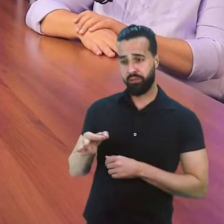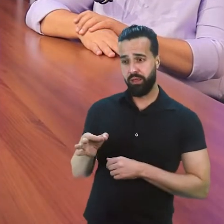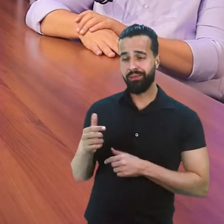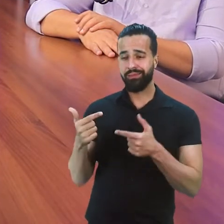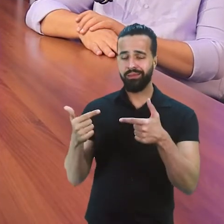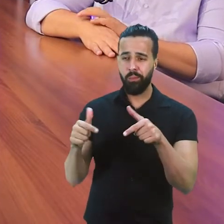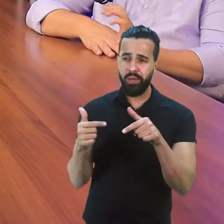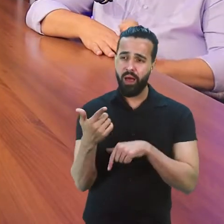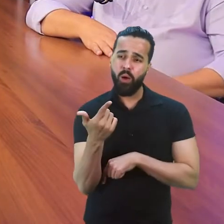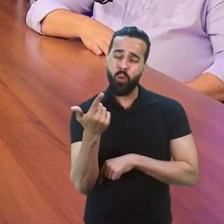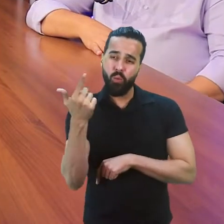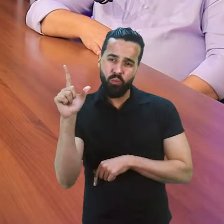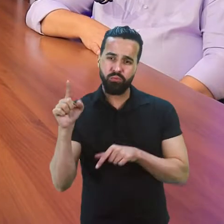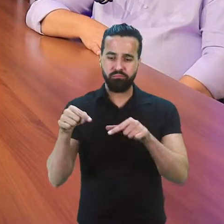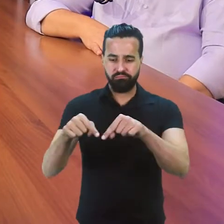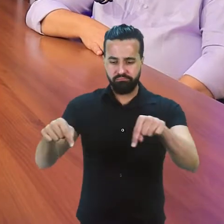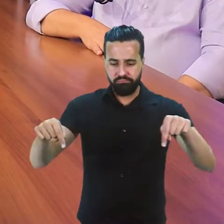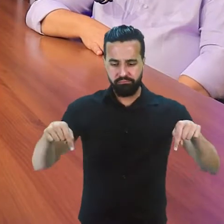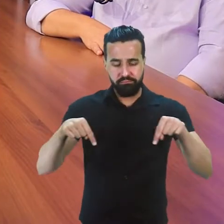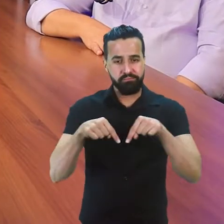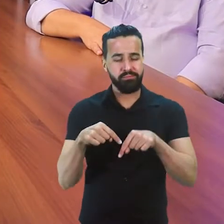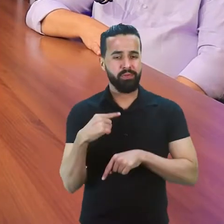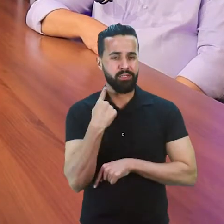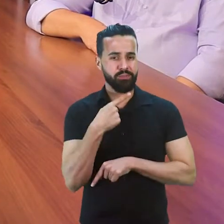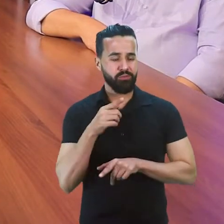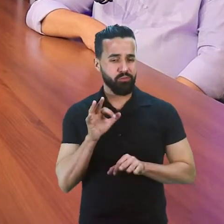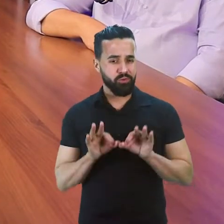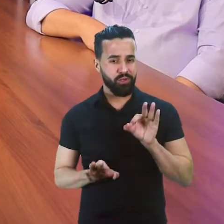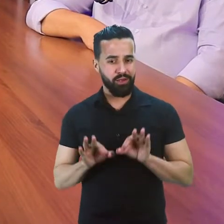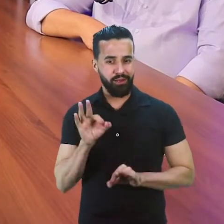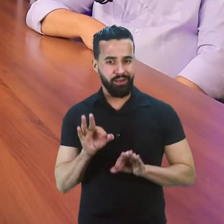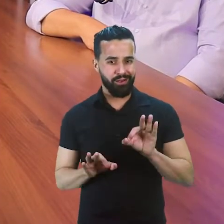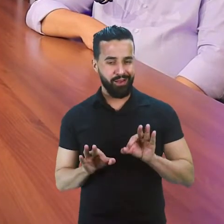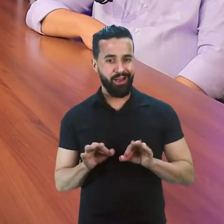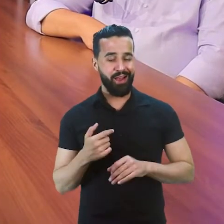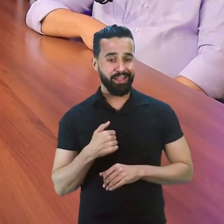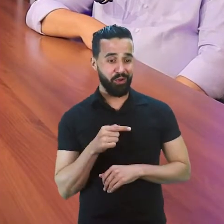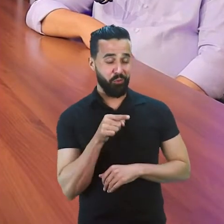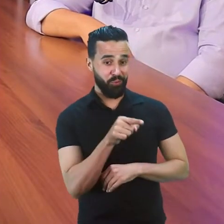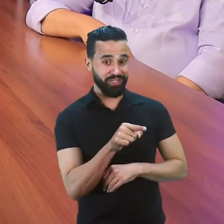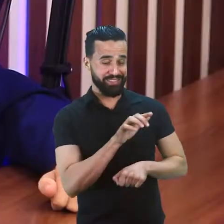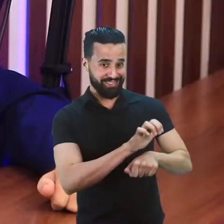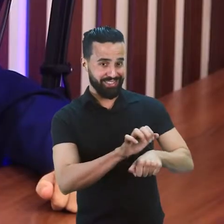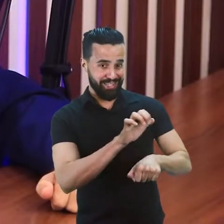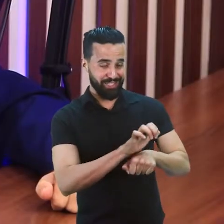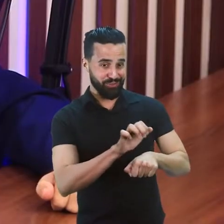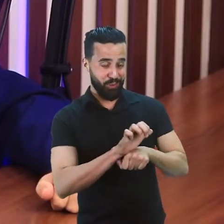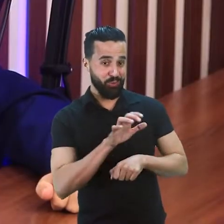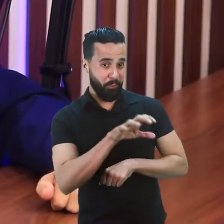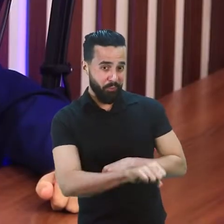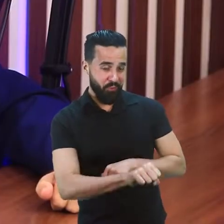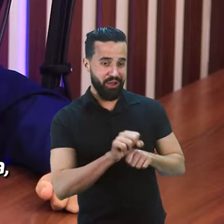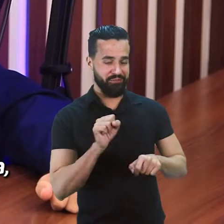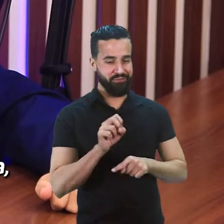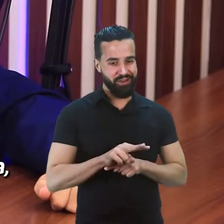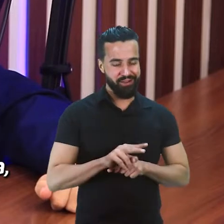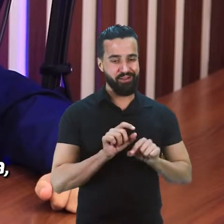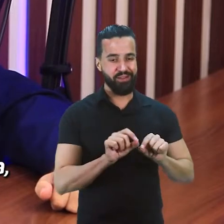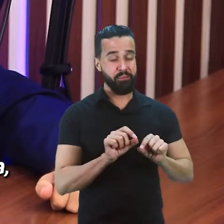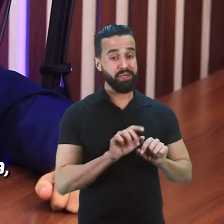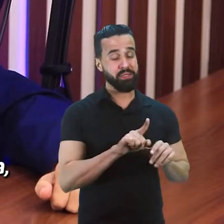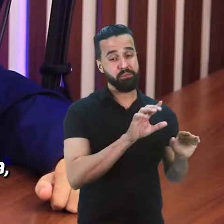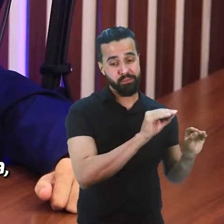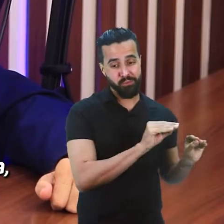desse escritório lá, onde eu tomei a vaga da estagiária, né? E depois eu estive num outro